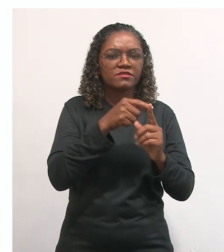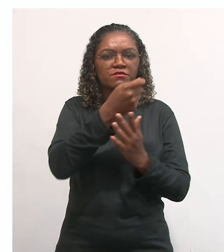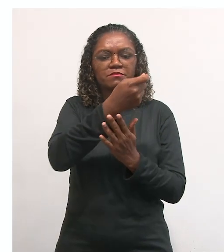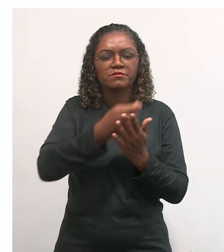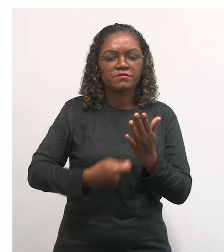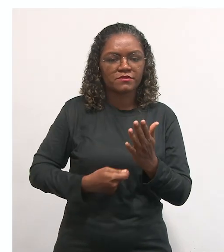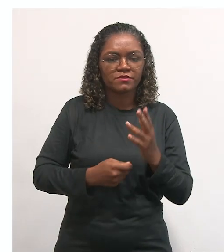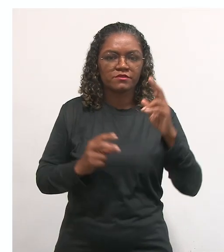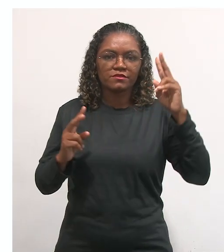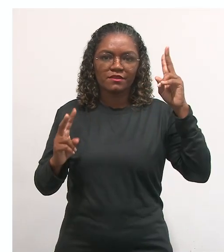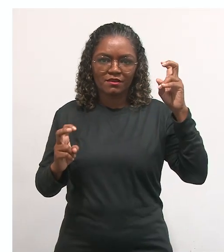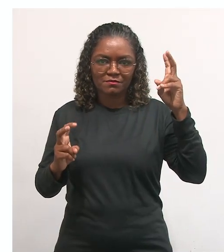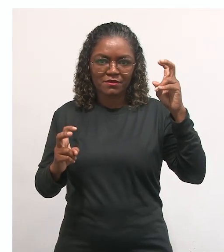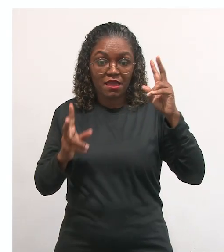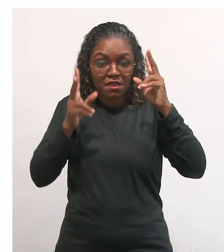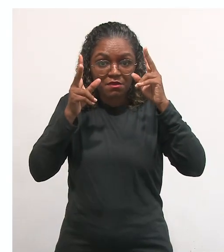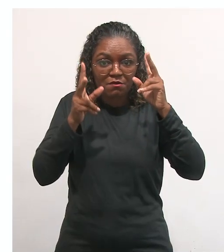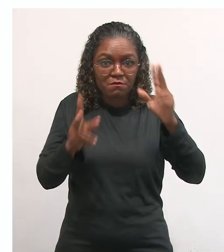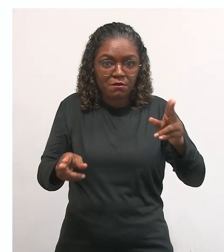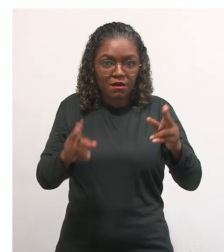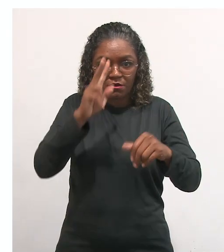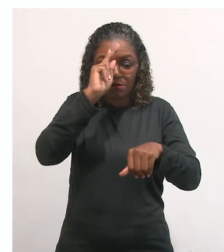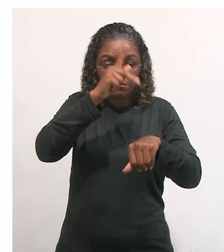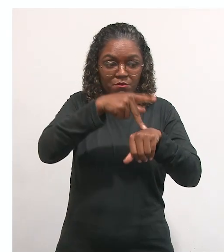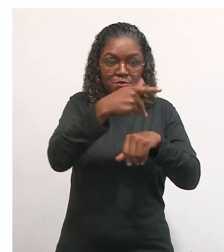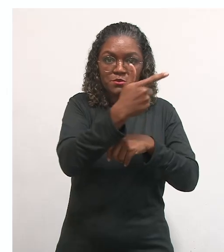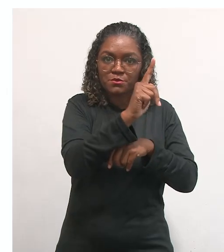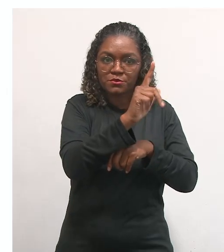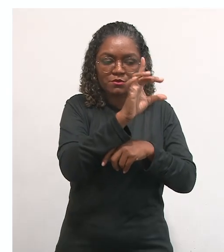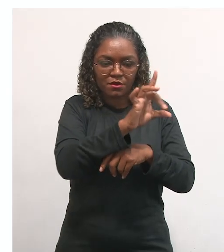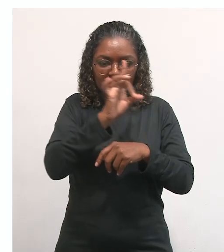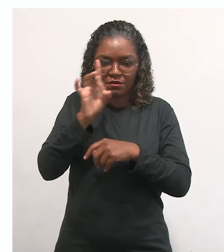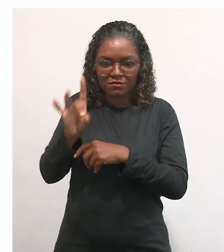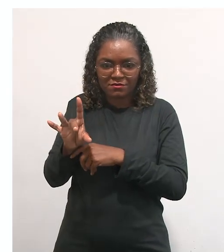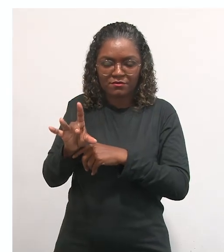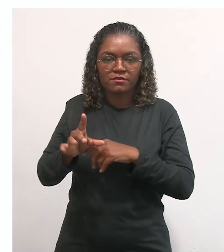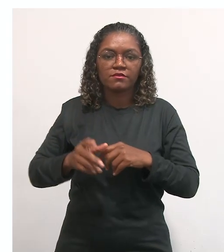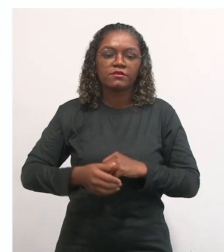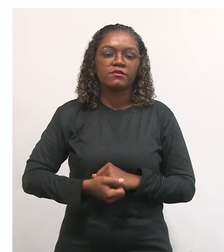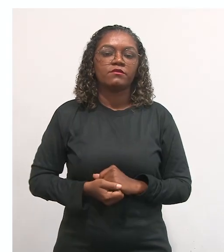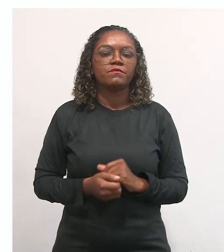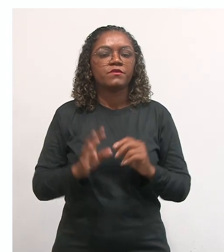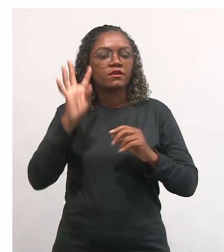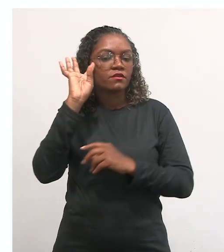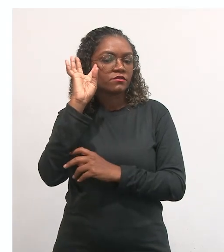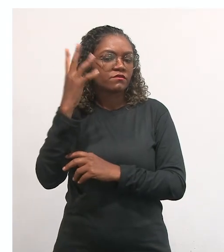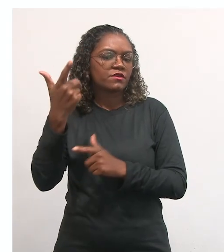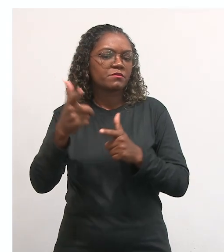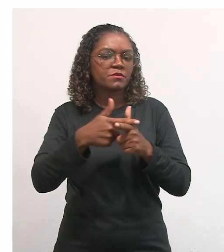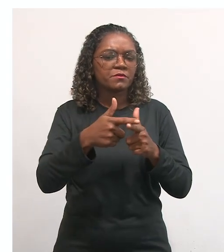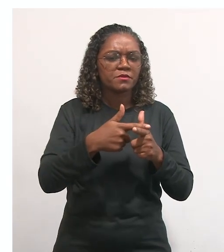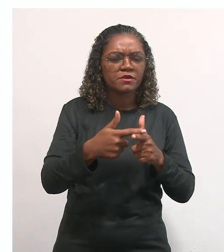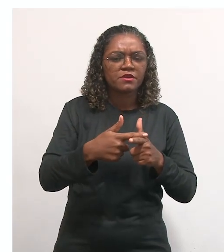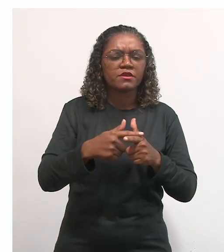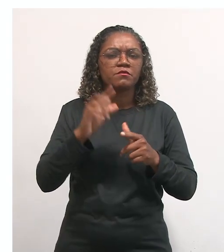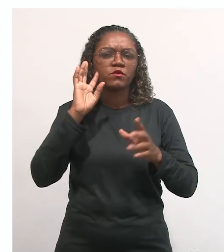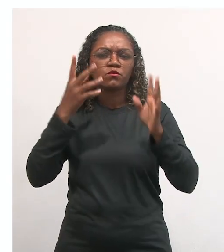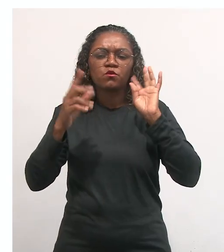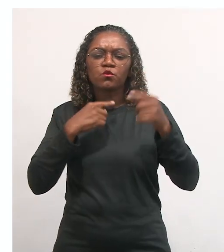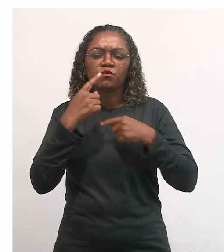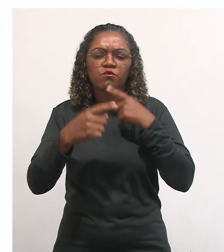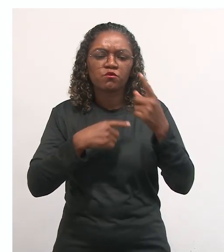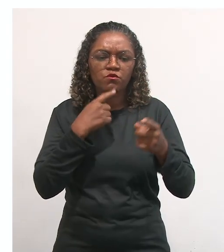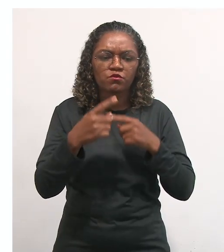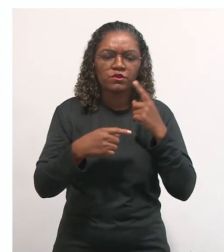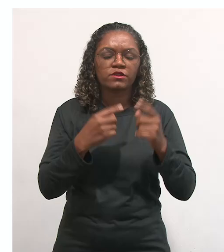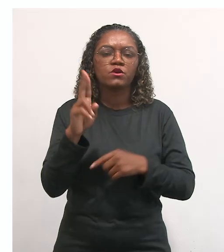a citação direta porque são exatamente as palavras do autor tá é resolver problemas e solucionar